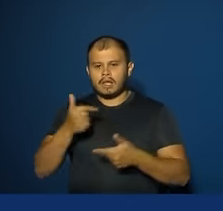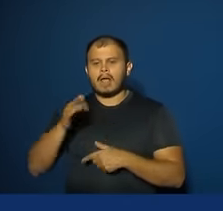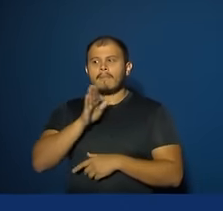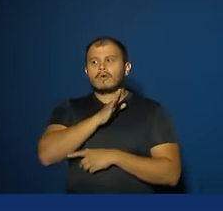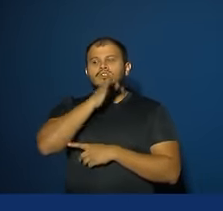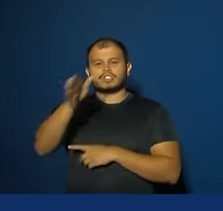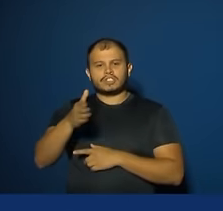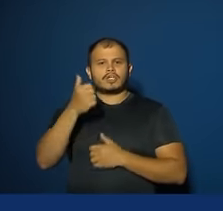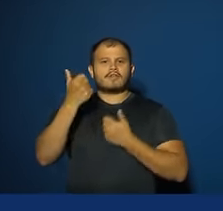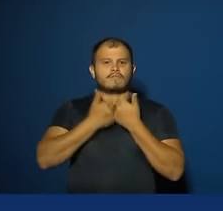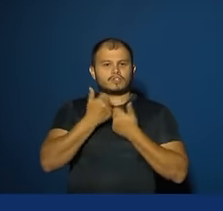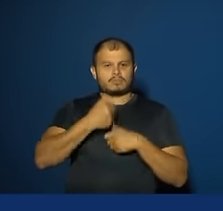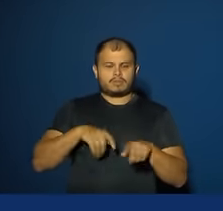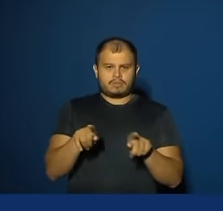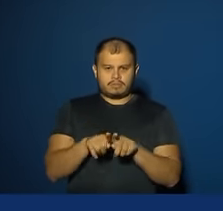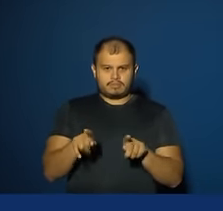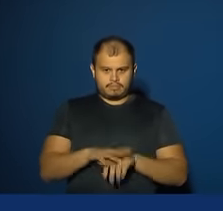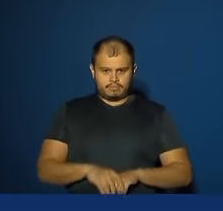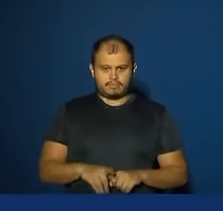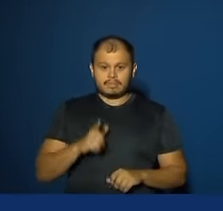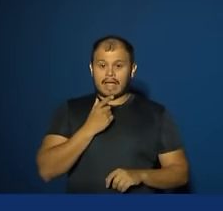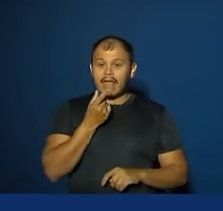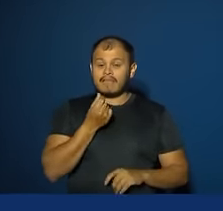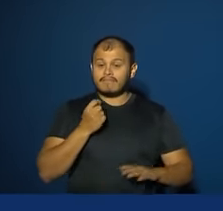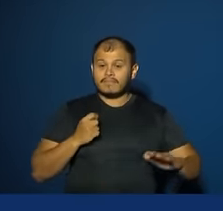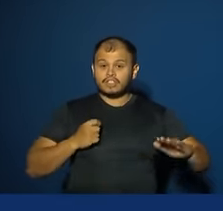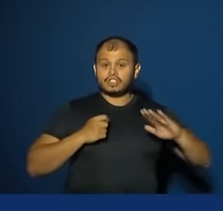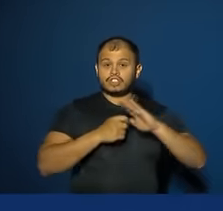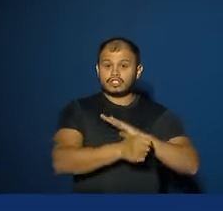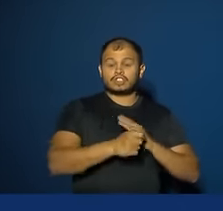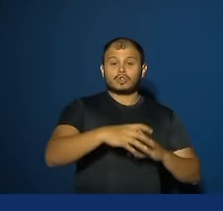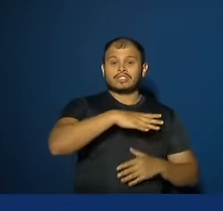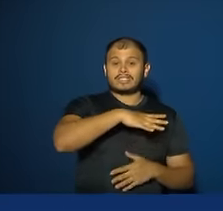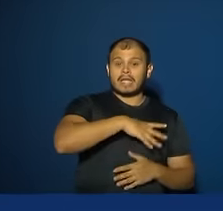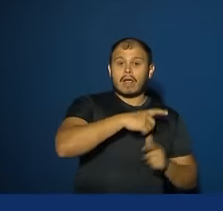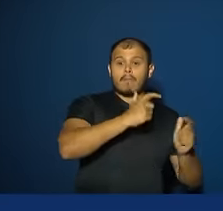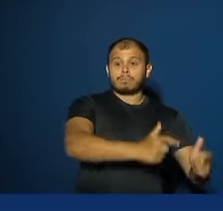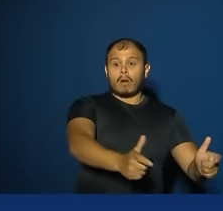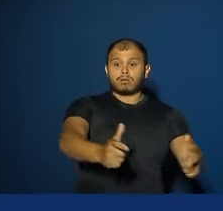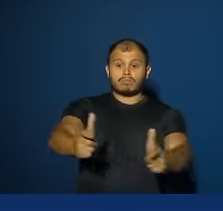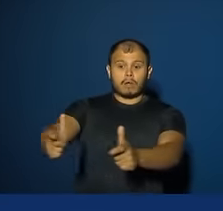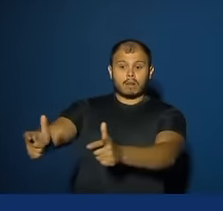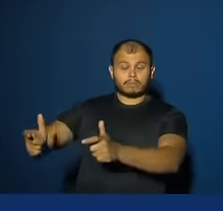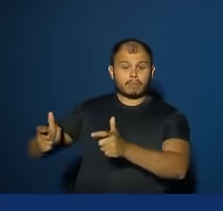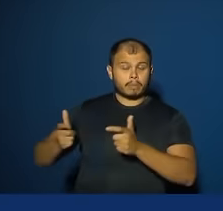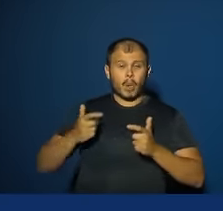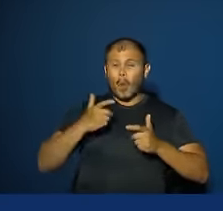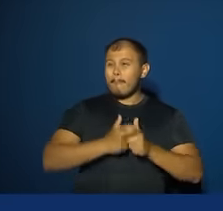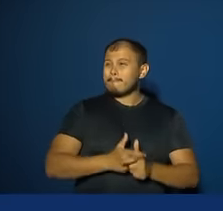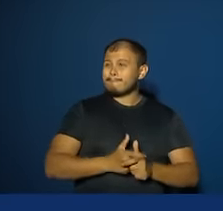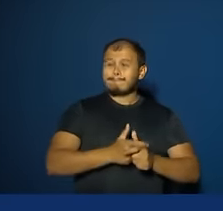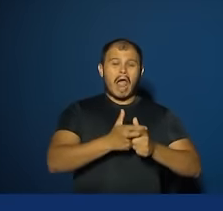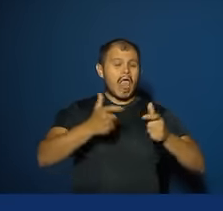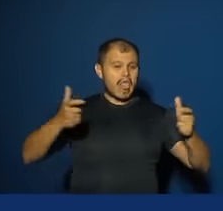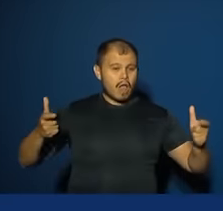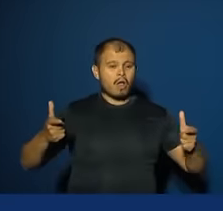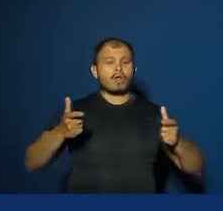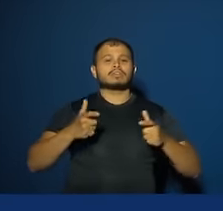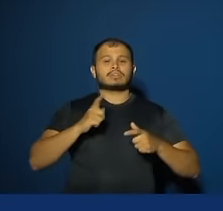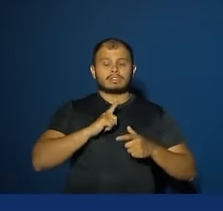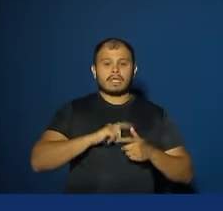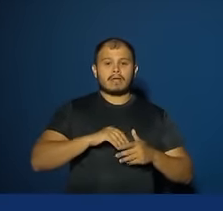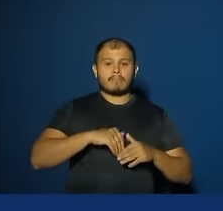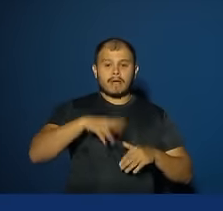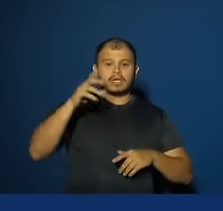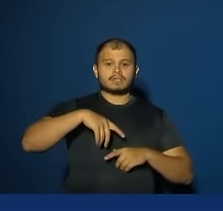de futebol você tá investindo em 10 megga cidades o maior investimento direto da história mundial tem mais